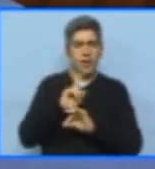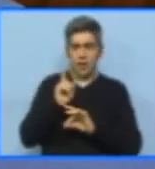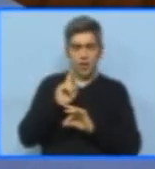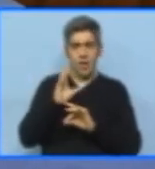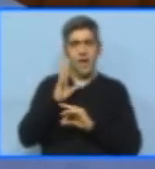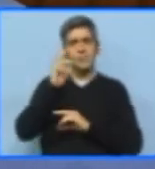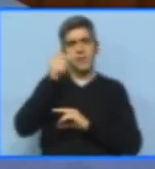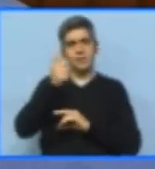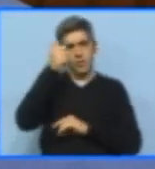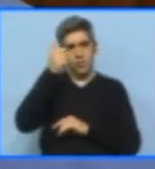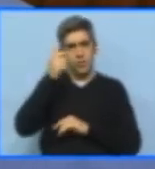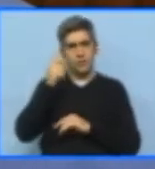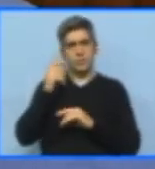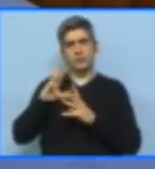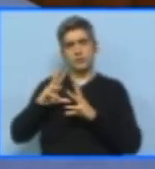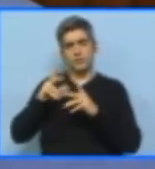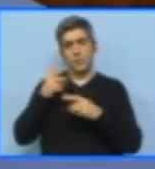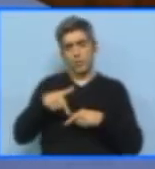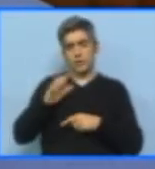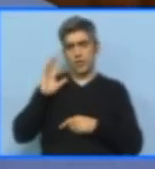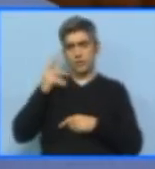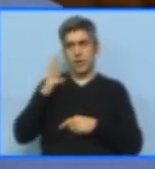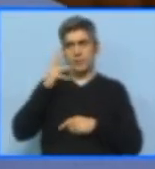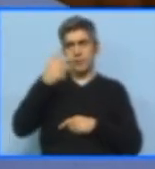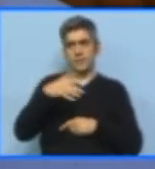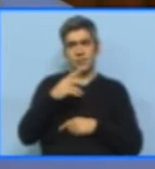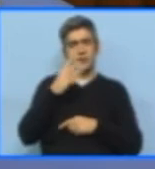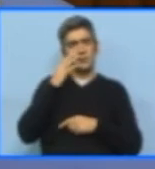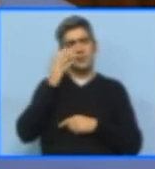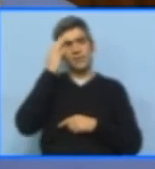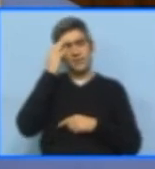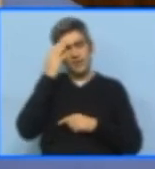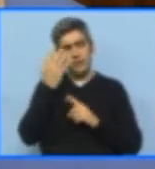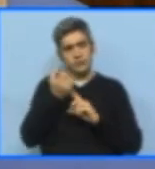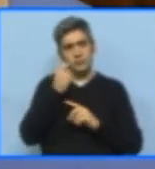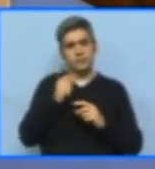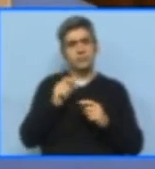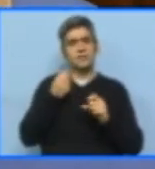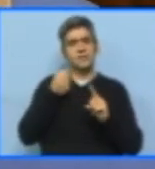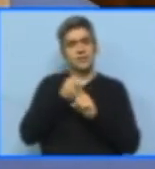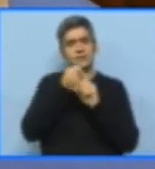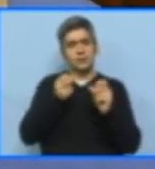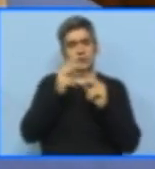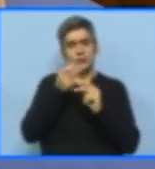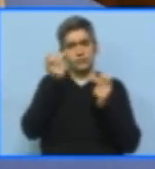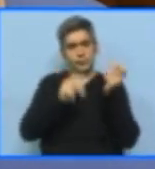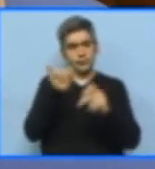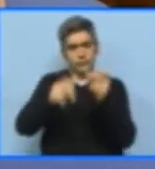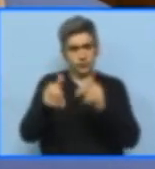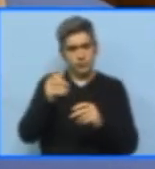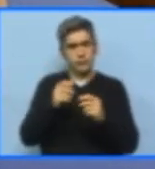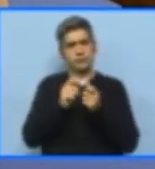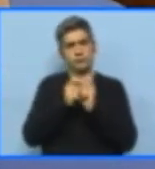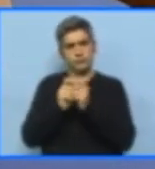o amanhã aqui é bom. Porque o hoje está a acontecer e amanhã é que nós temos que ser capazes de abraçar os desafios que se impõem e, de um